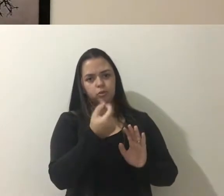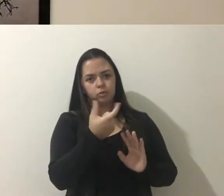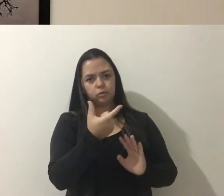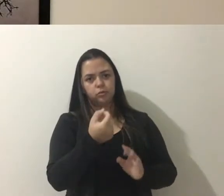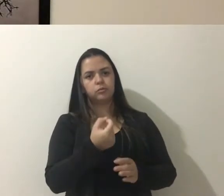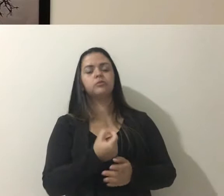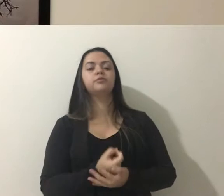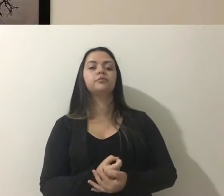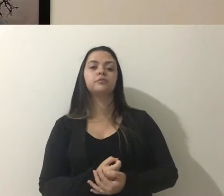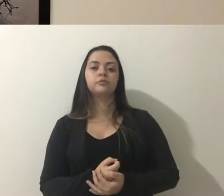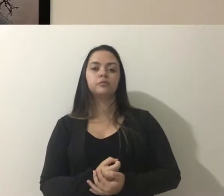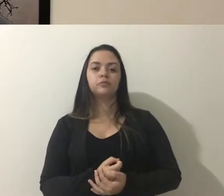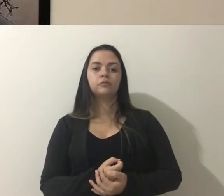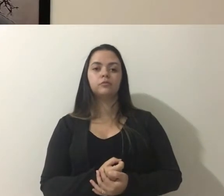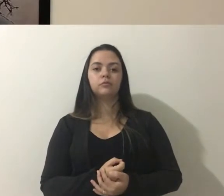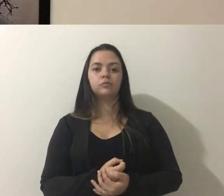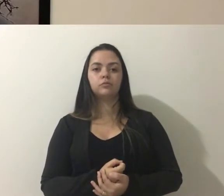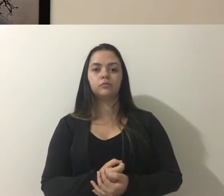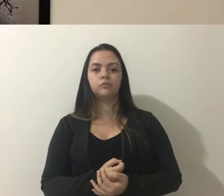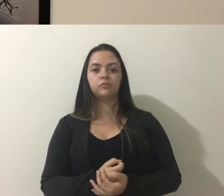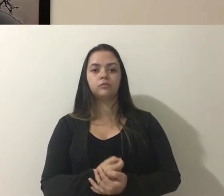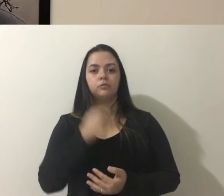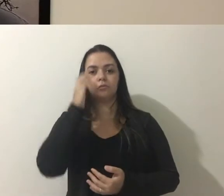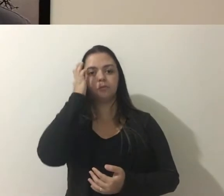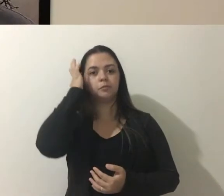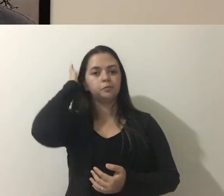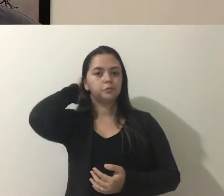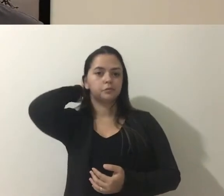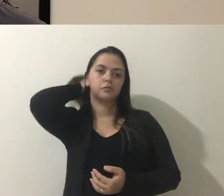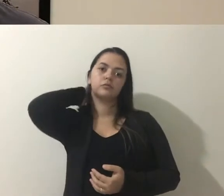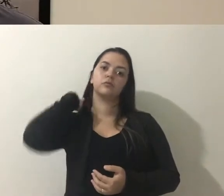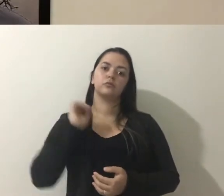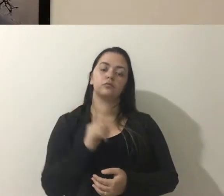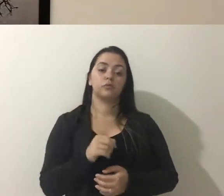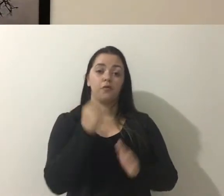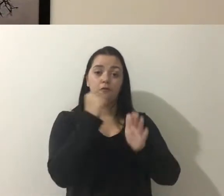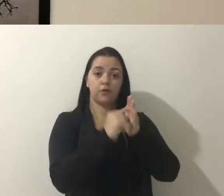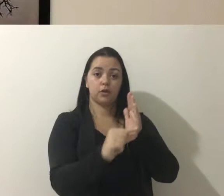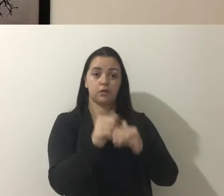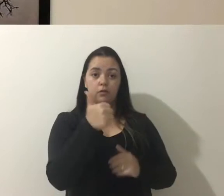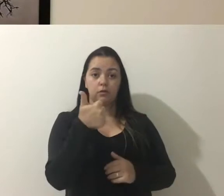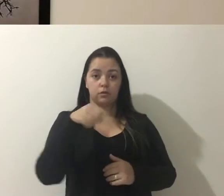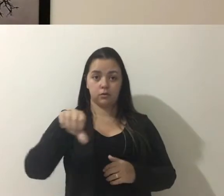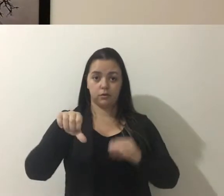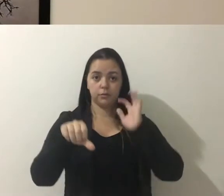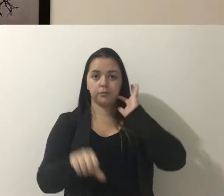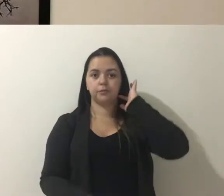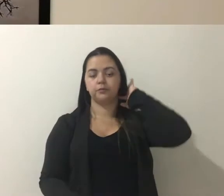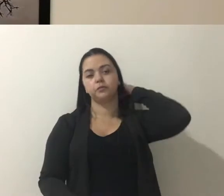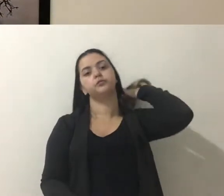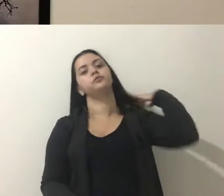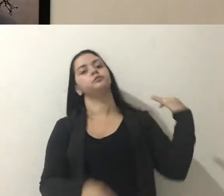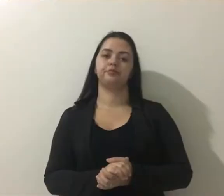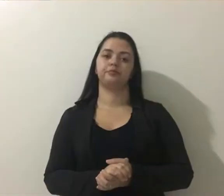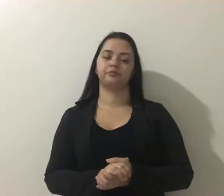você pode acompanhar, João 20, a partir do versículo 19. Vamos ler o